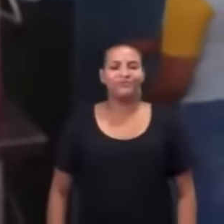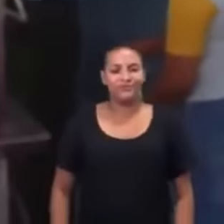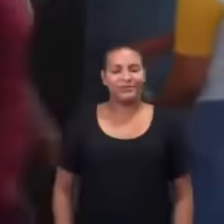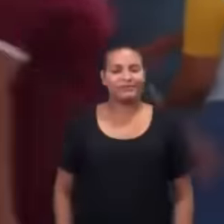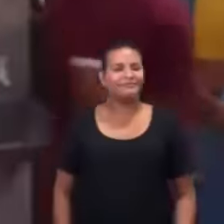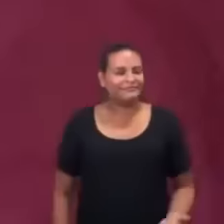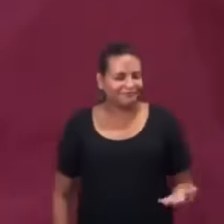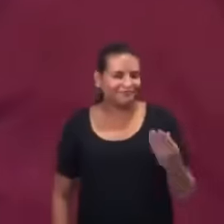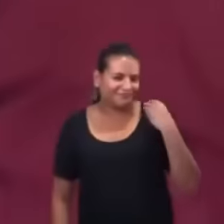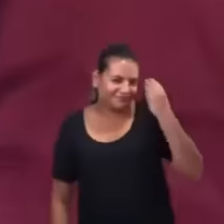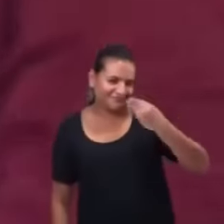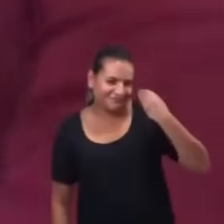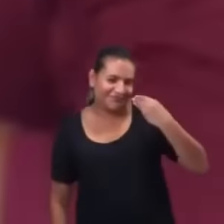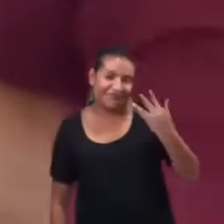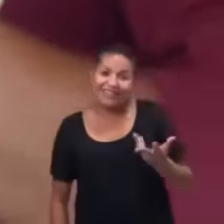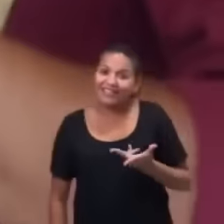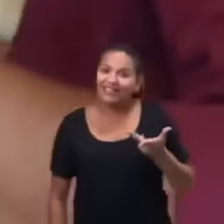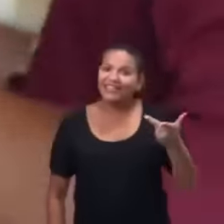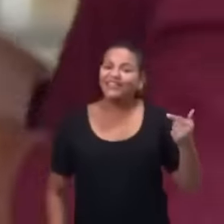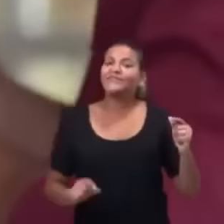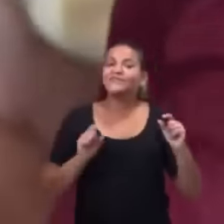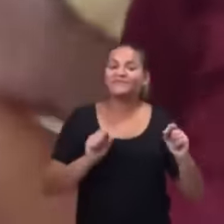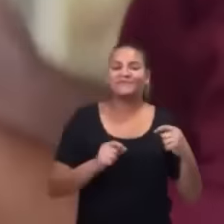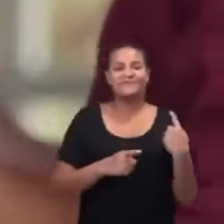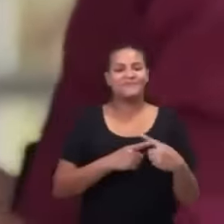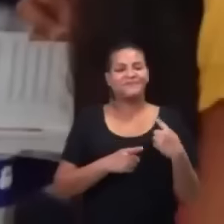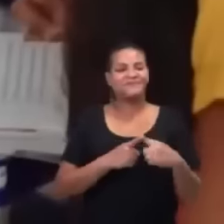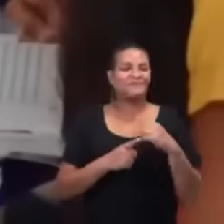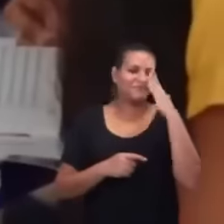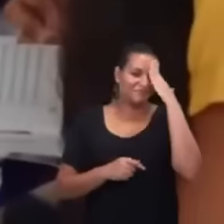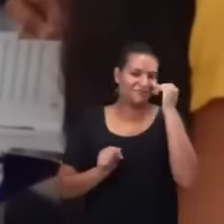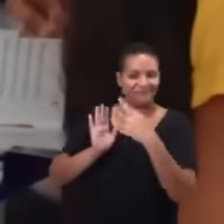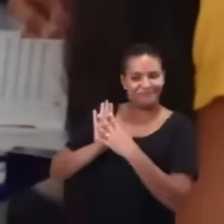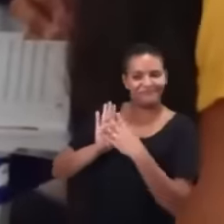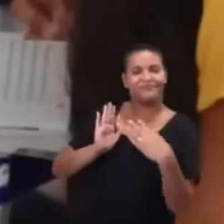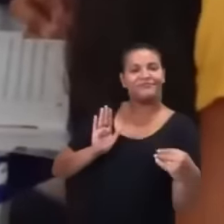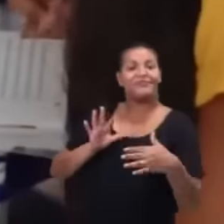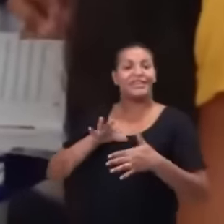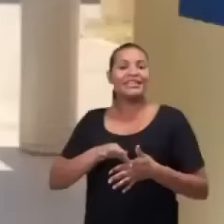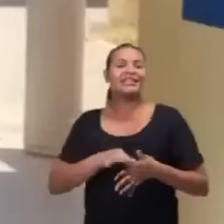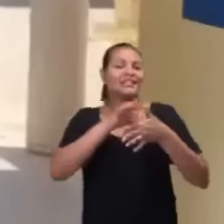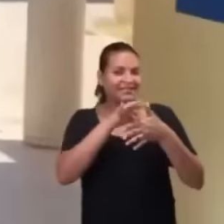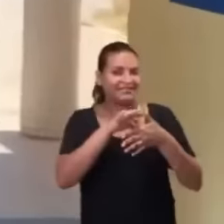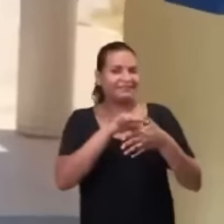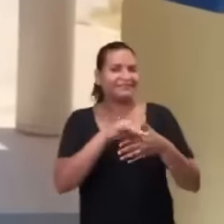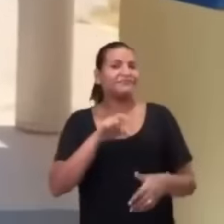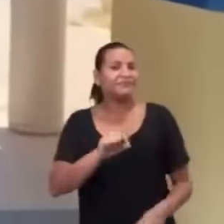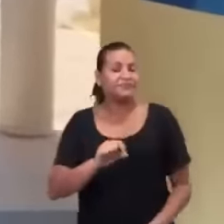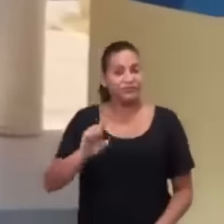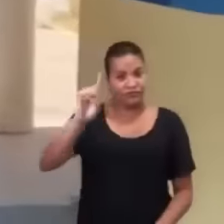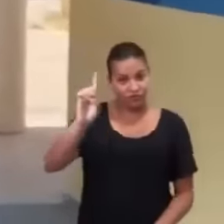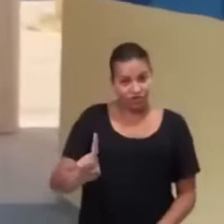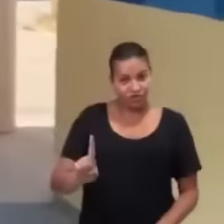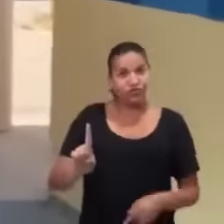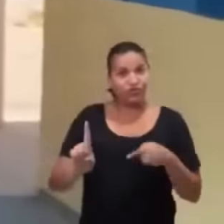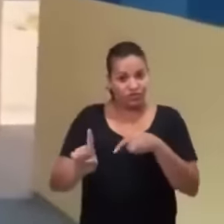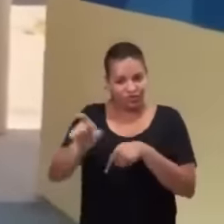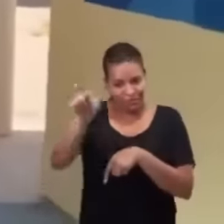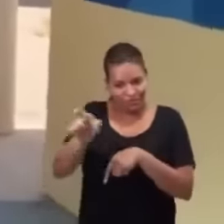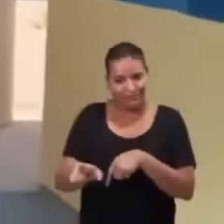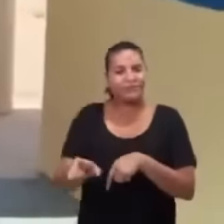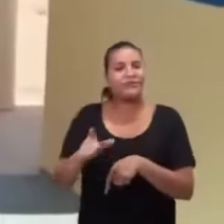Sabe o que é espetacular nessa experiência aqui? É que a gente tem um bom exemplo do que é liderança pedagógica, que é o diretor que se